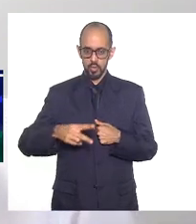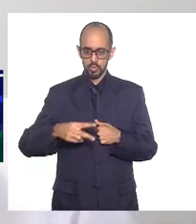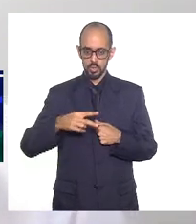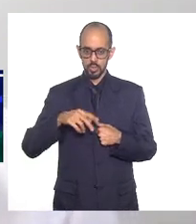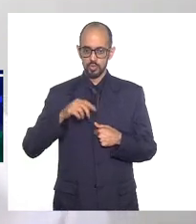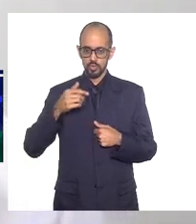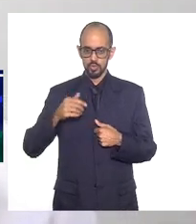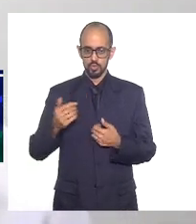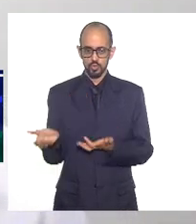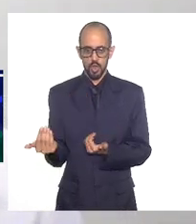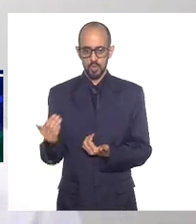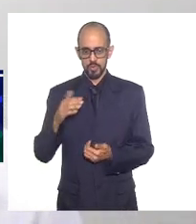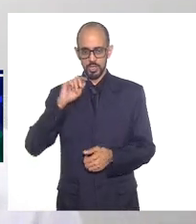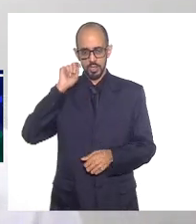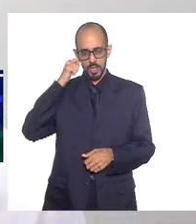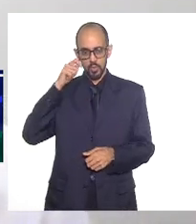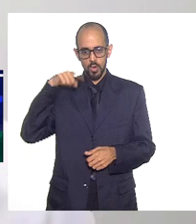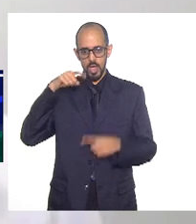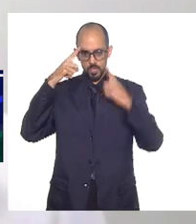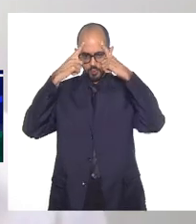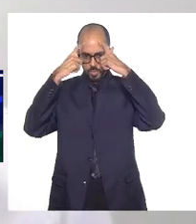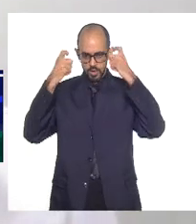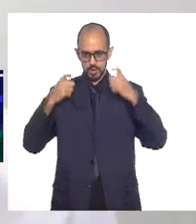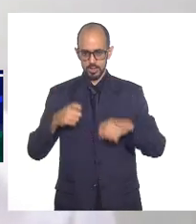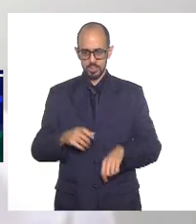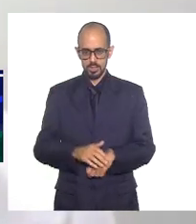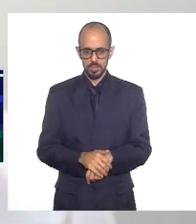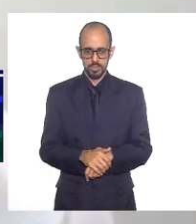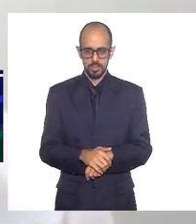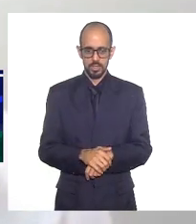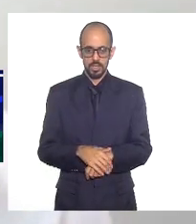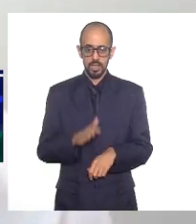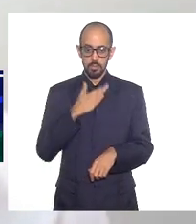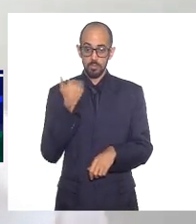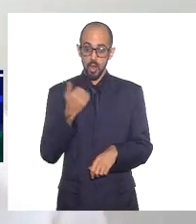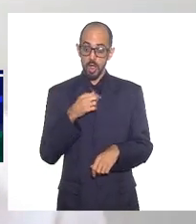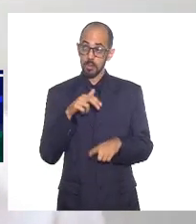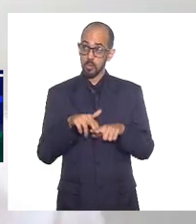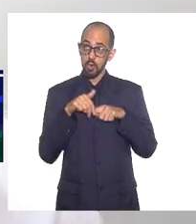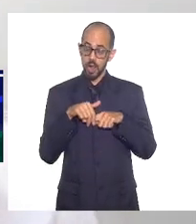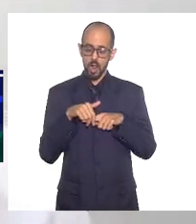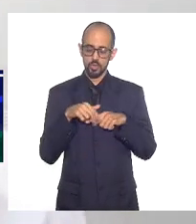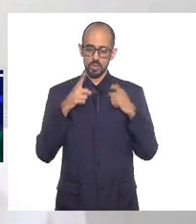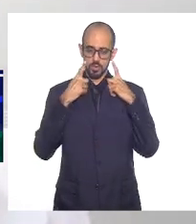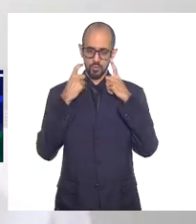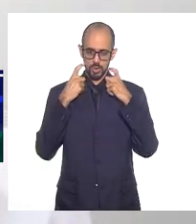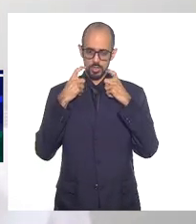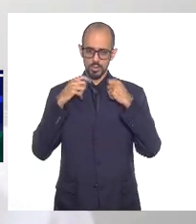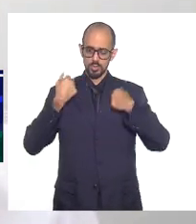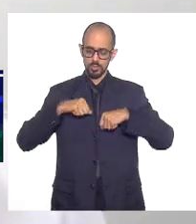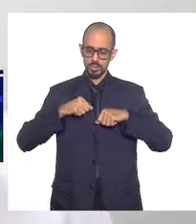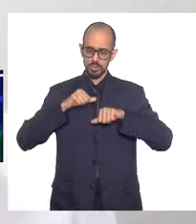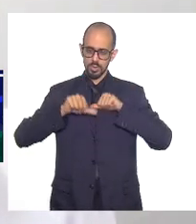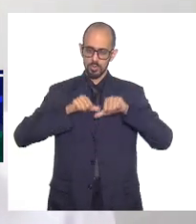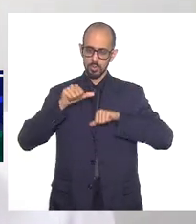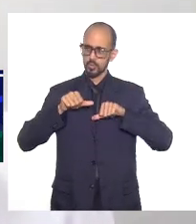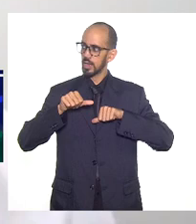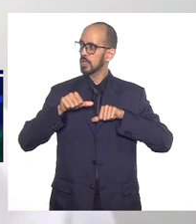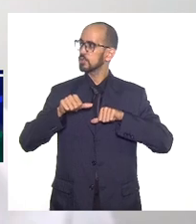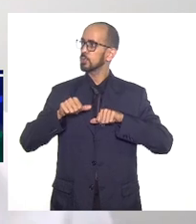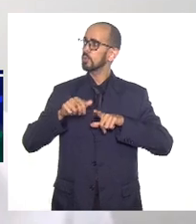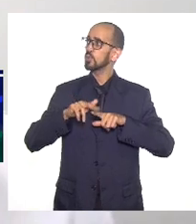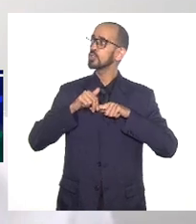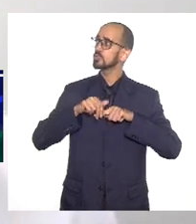a violência. Ele morre em decorrência da violência. Isso precisa ser modificado. Para isso, a gente precisa